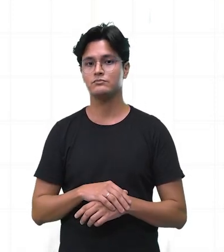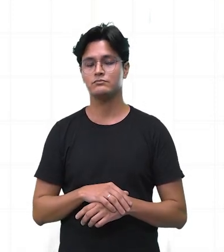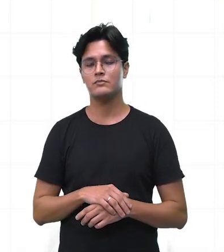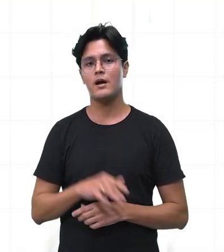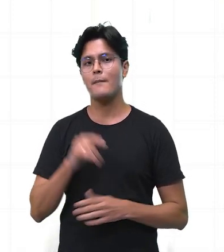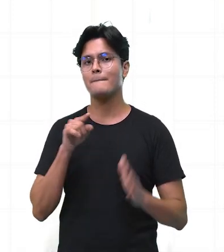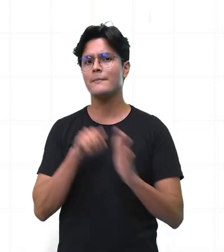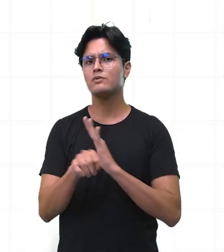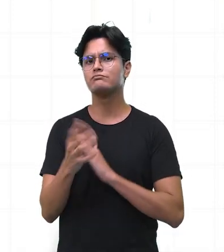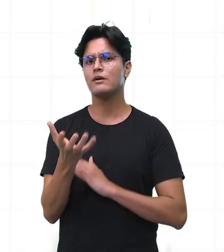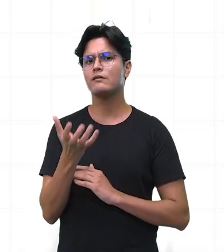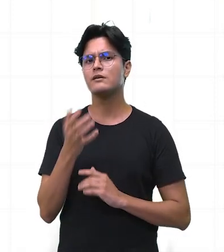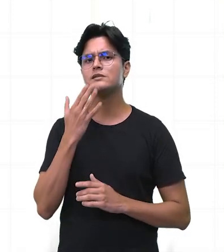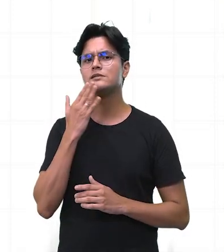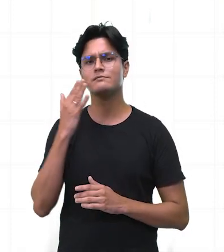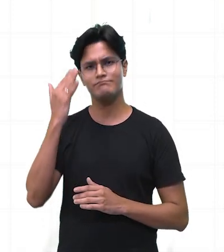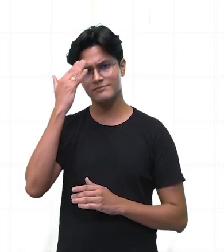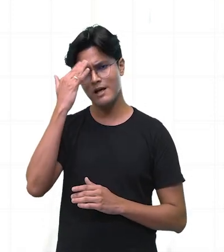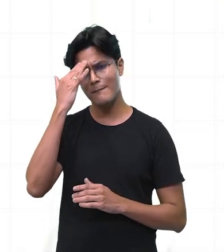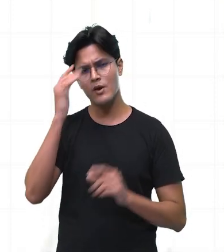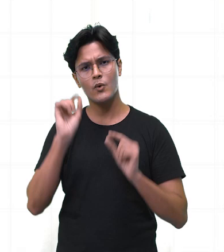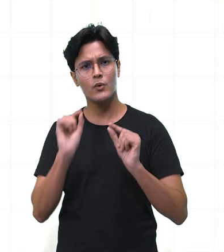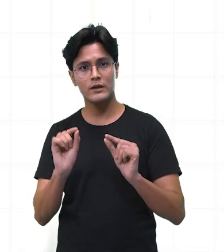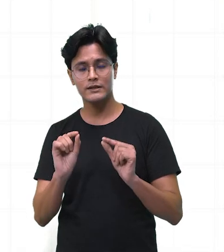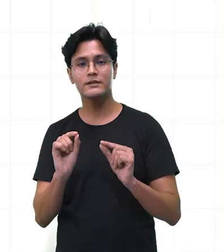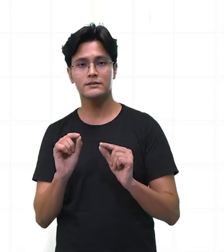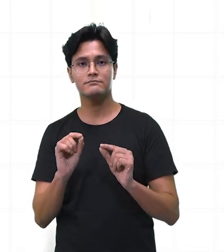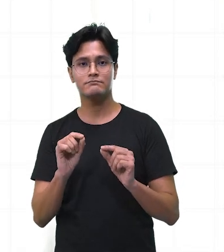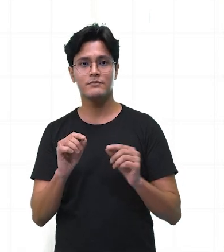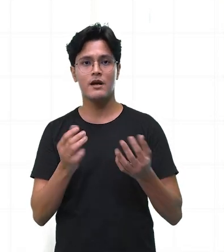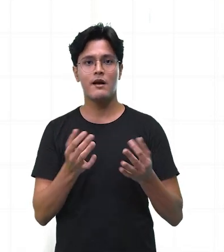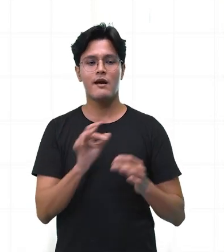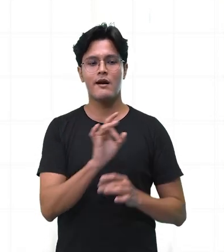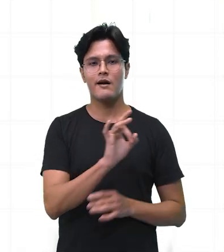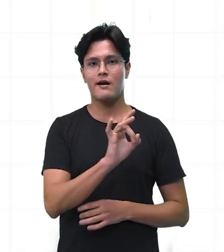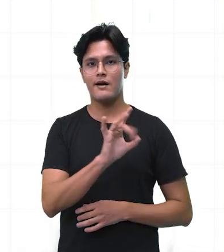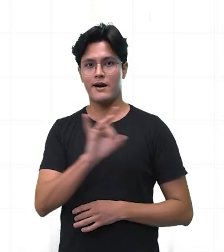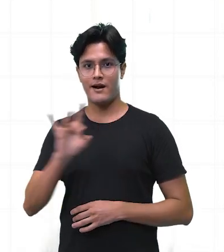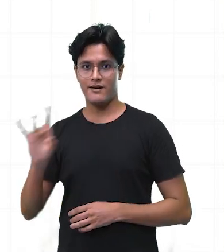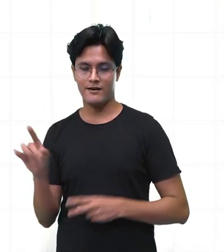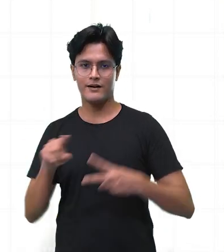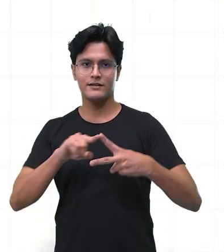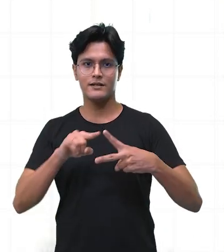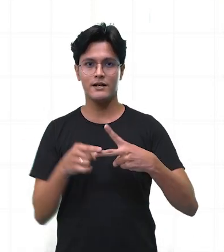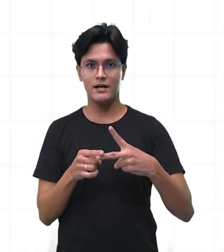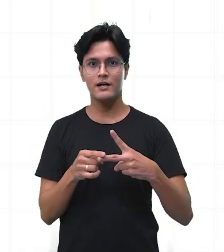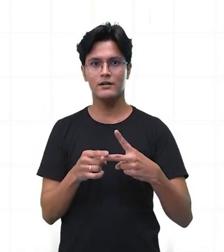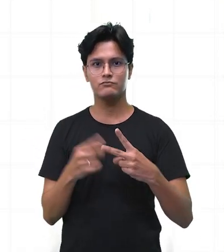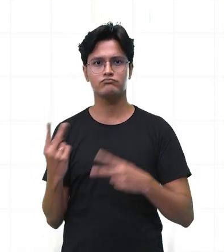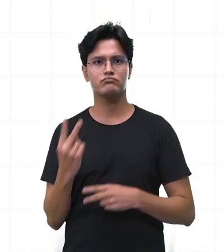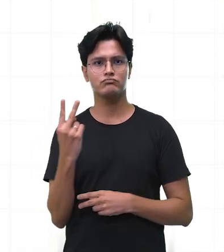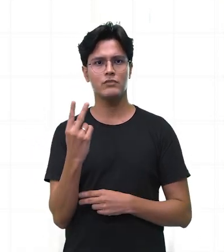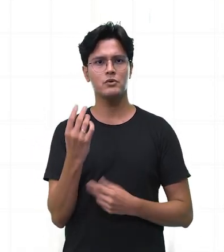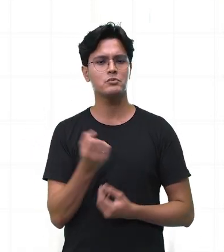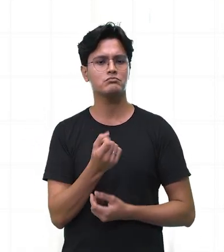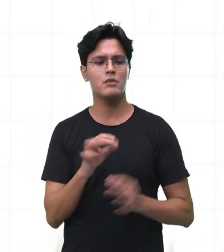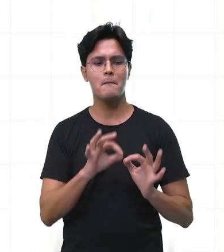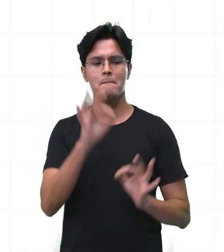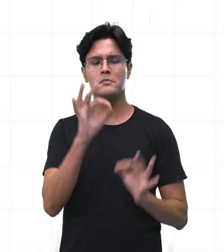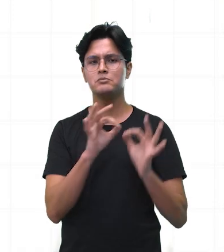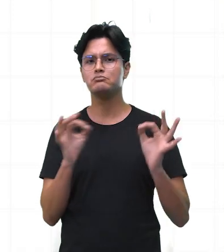ângulos internos. Ele quer saber qual a medida de cada ângulo, ou seja, de um ângulo interno de um decágono